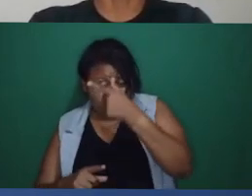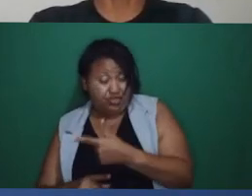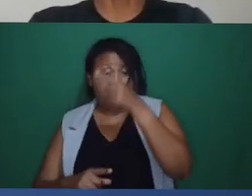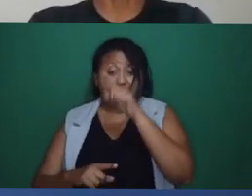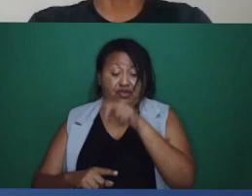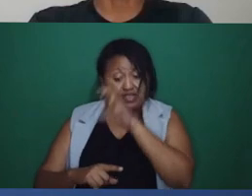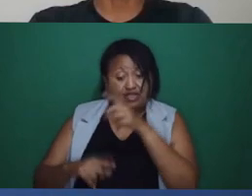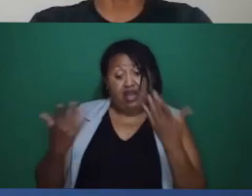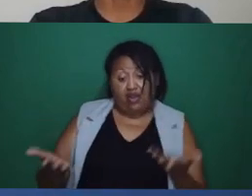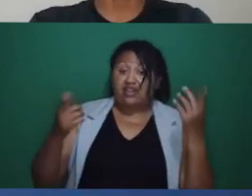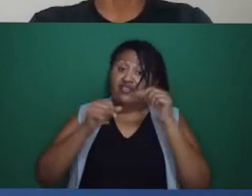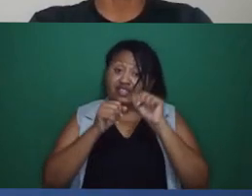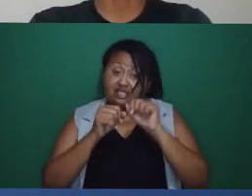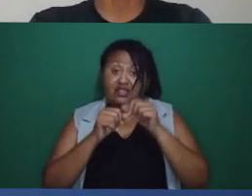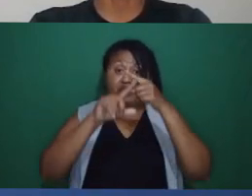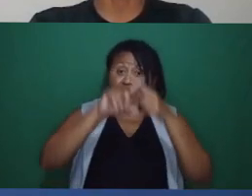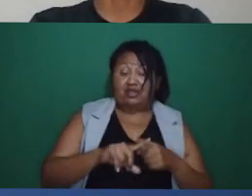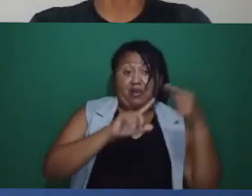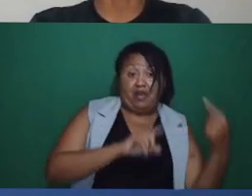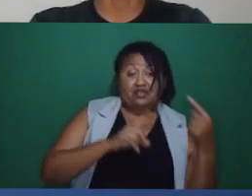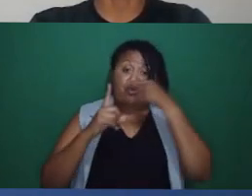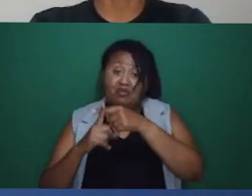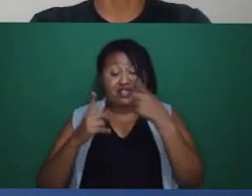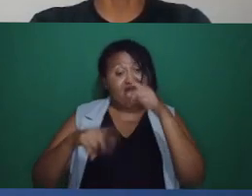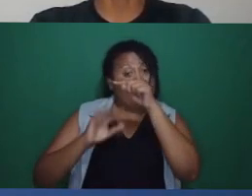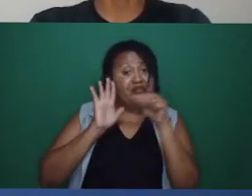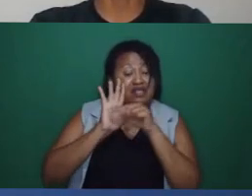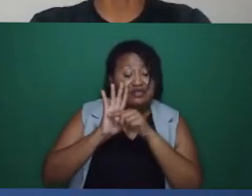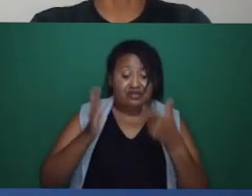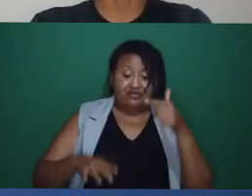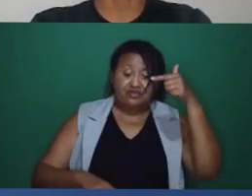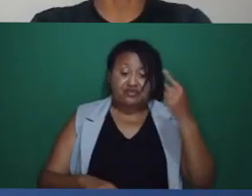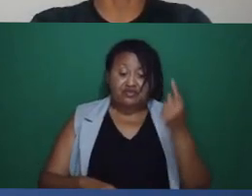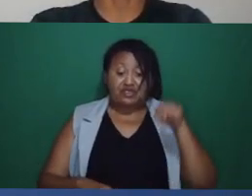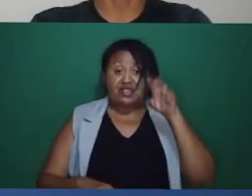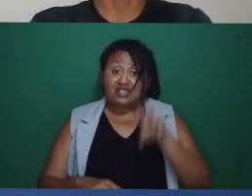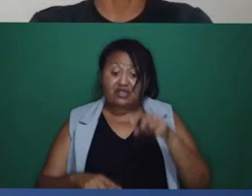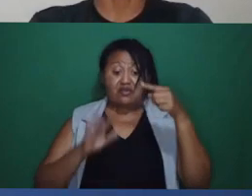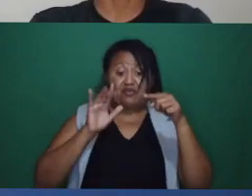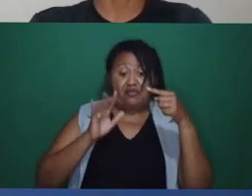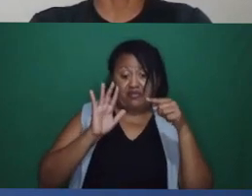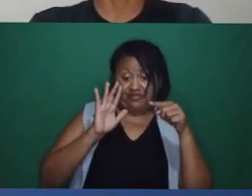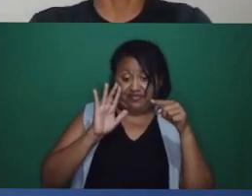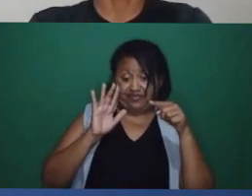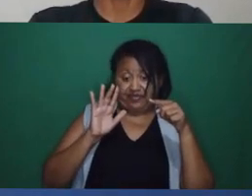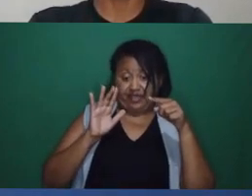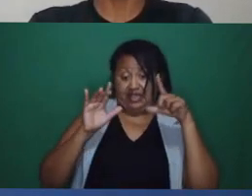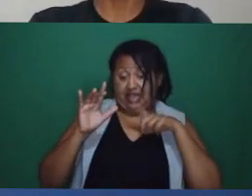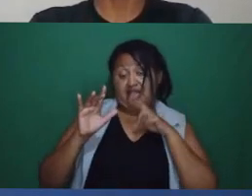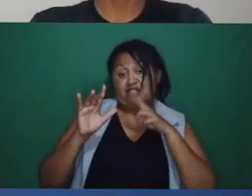com mais dá menos 1,5 x 2,5 eu tenho 3,75